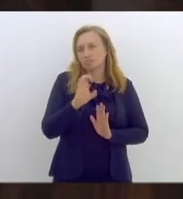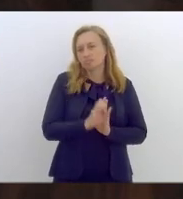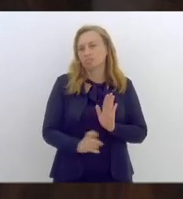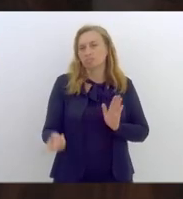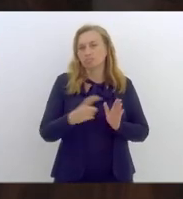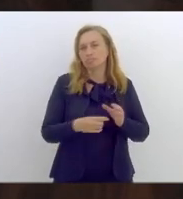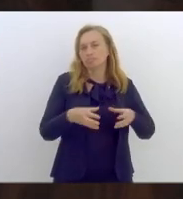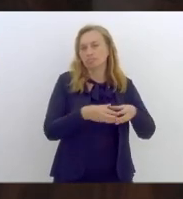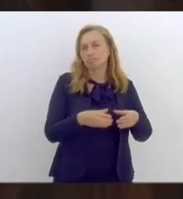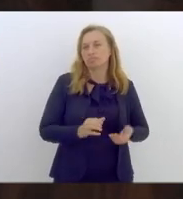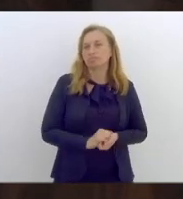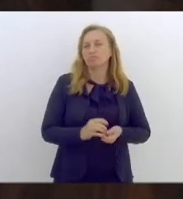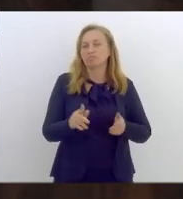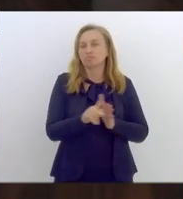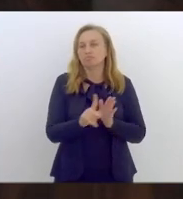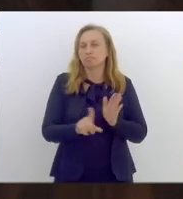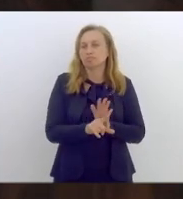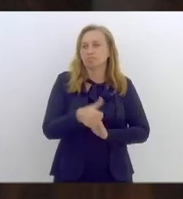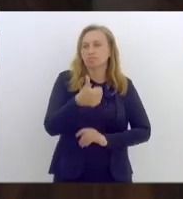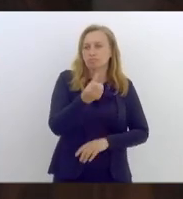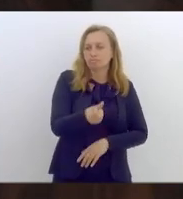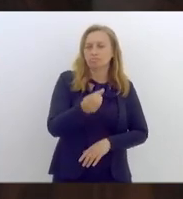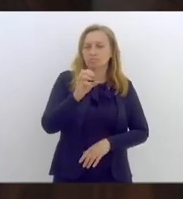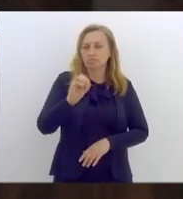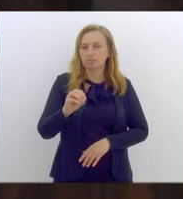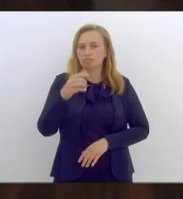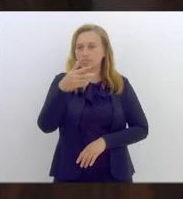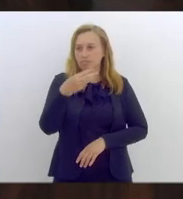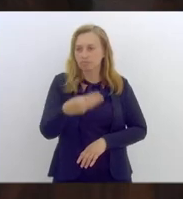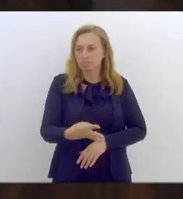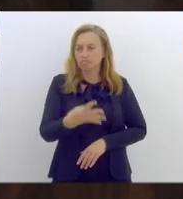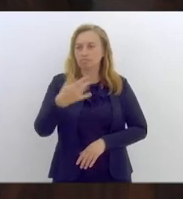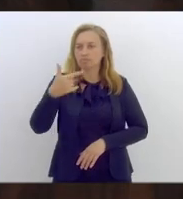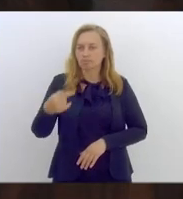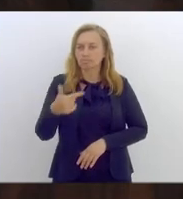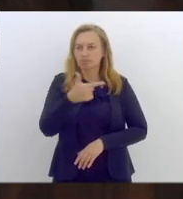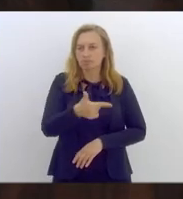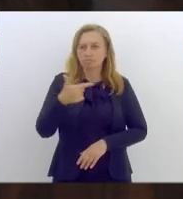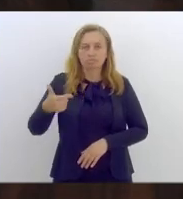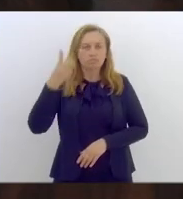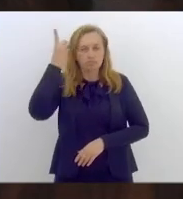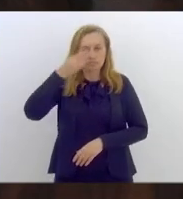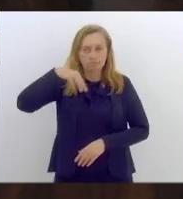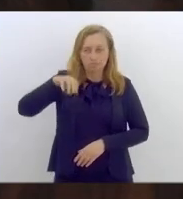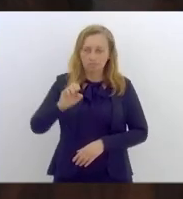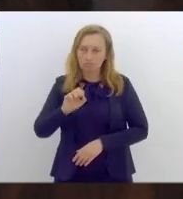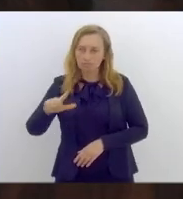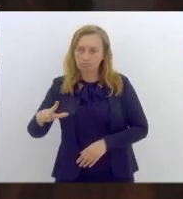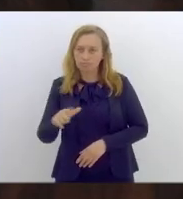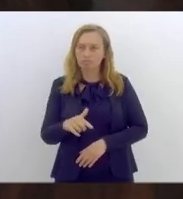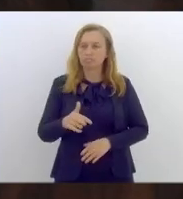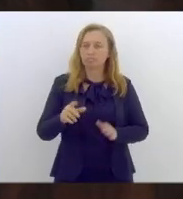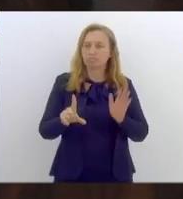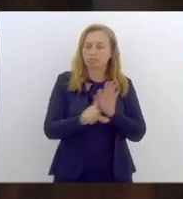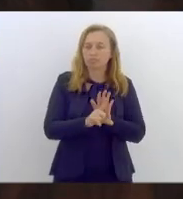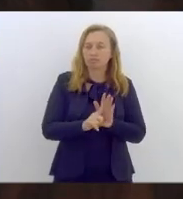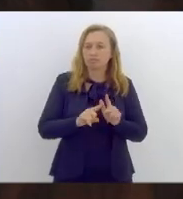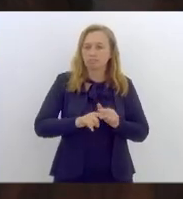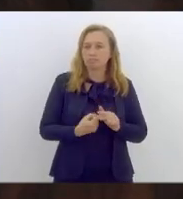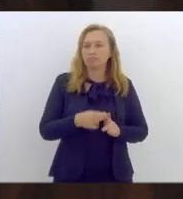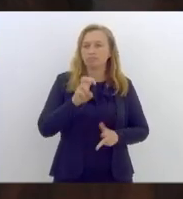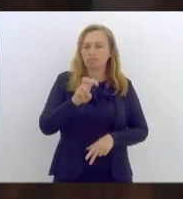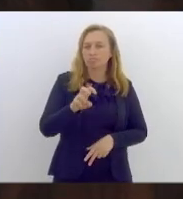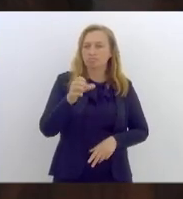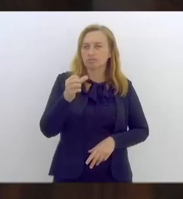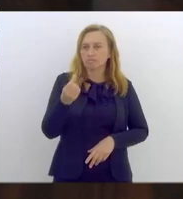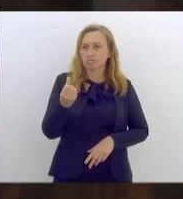comissões projeto de lei 6047 de 22 de autoria Deputado Samuel Malafaia que altera a lei 5.645 de 6 de